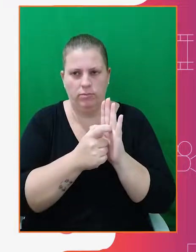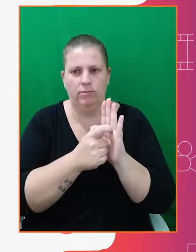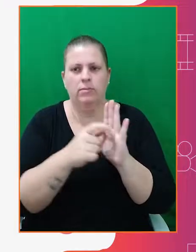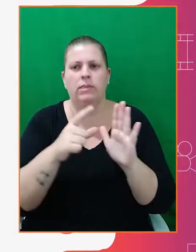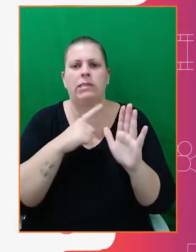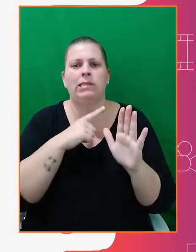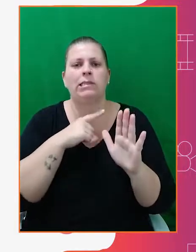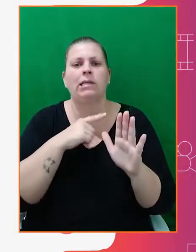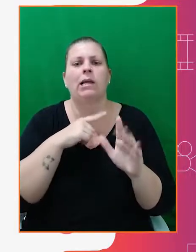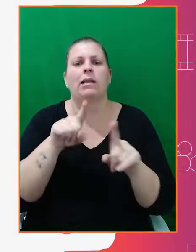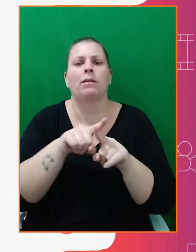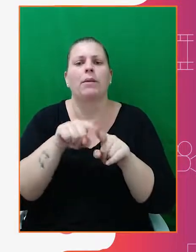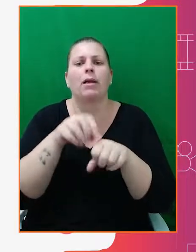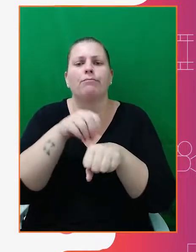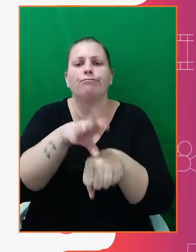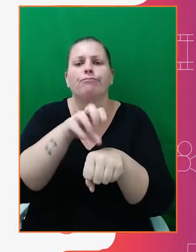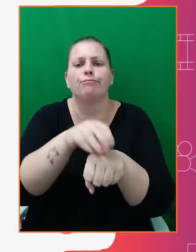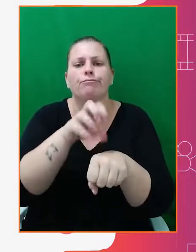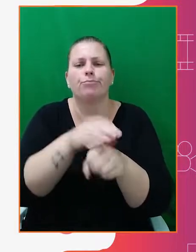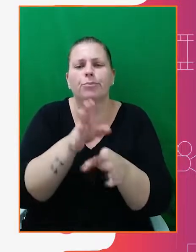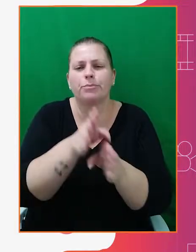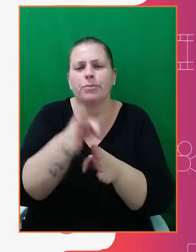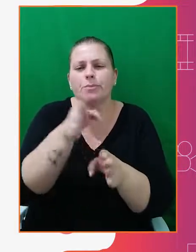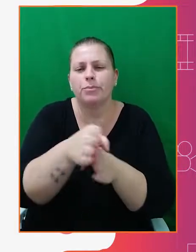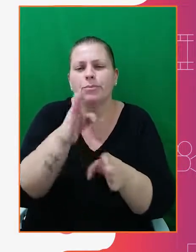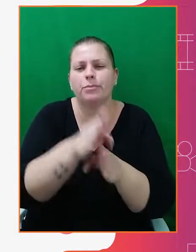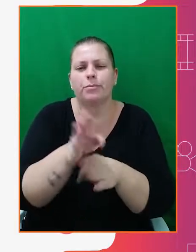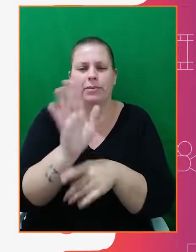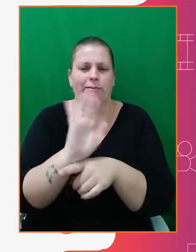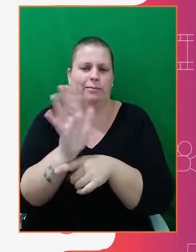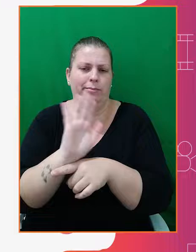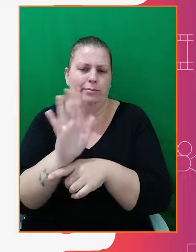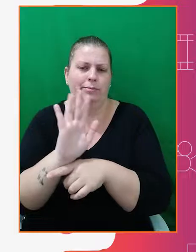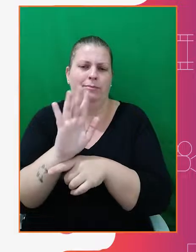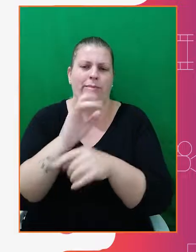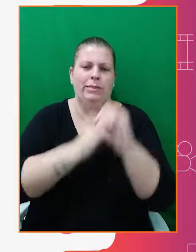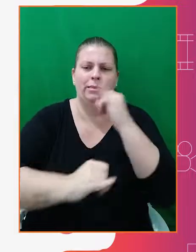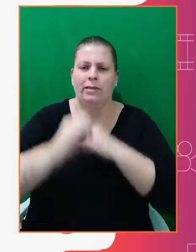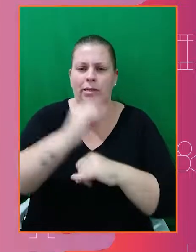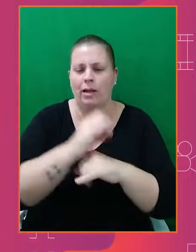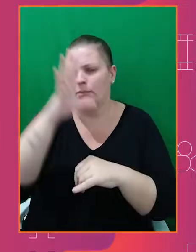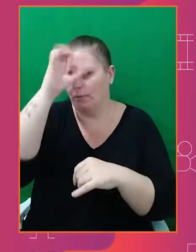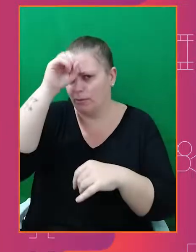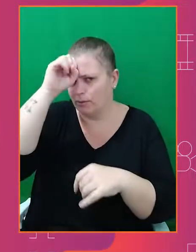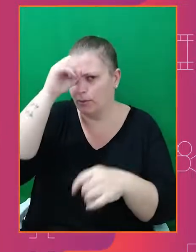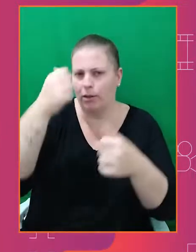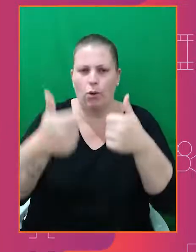completo e tem muito tutorial na internet para se acompanhar e se aprender.